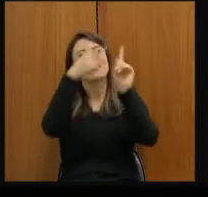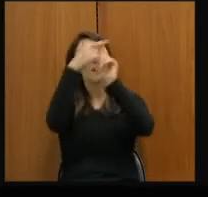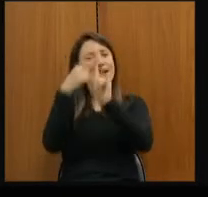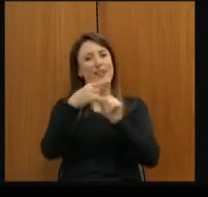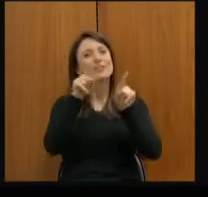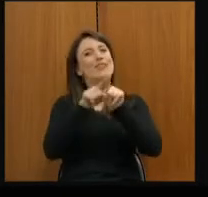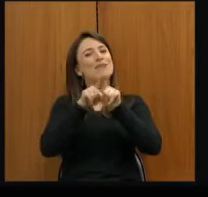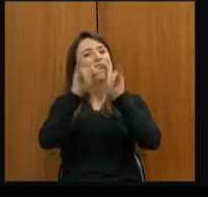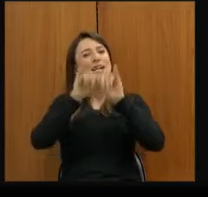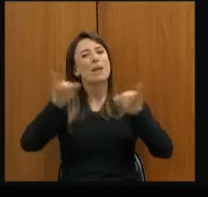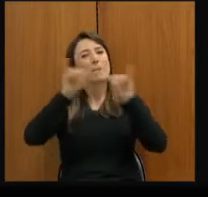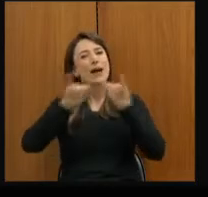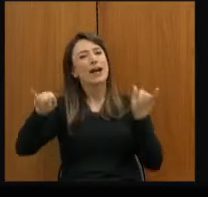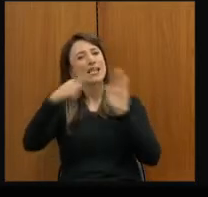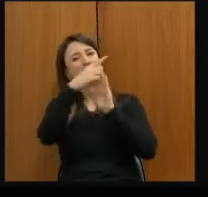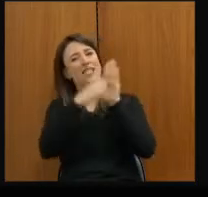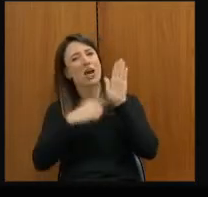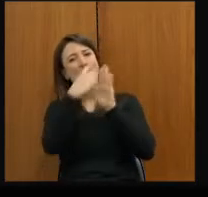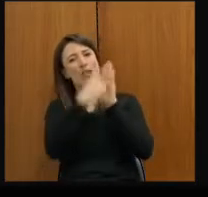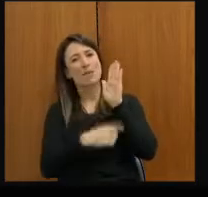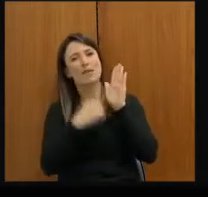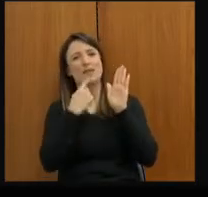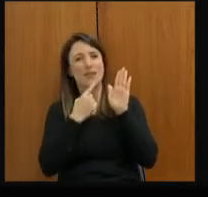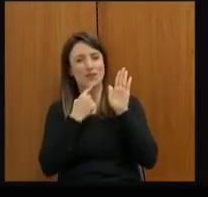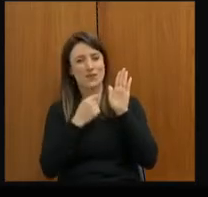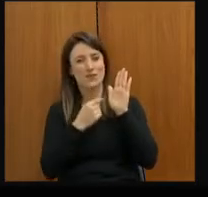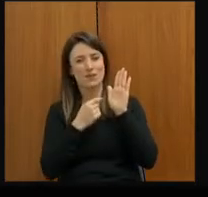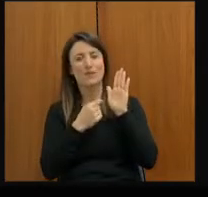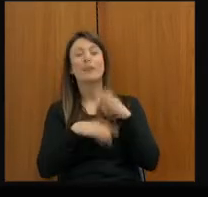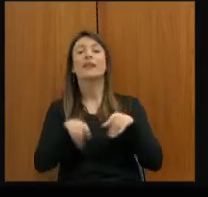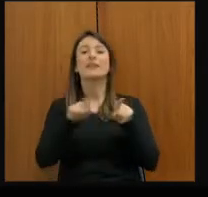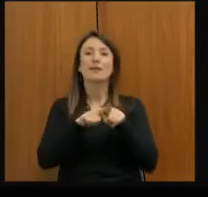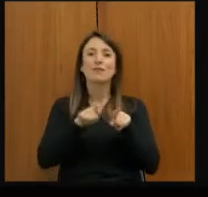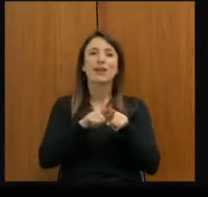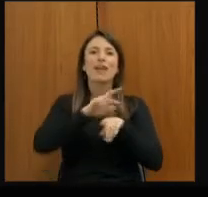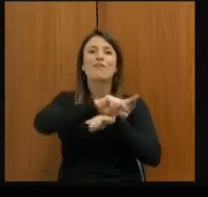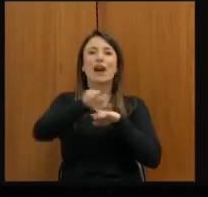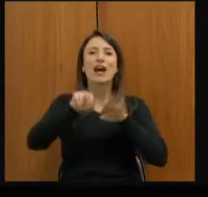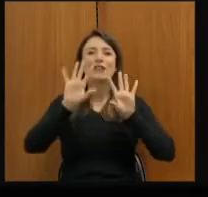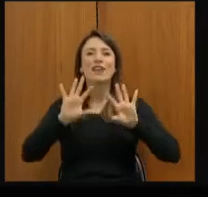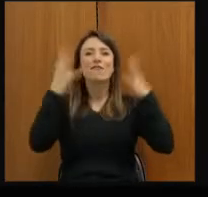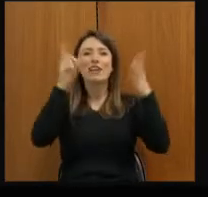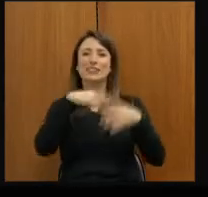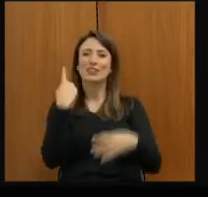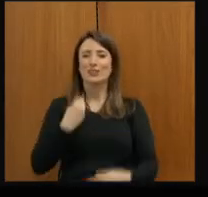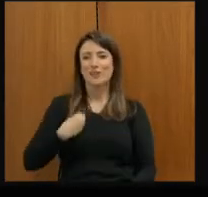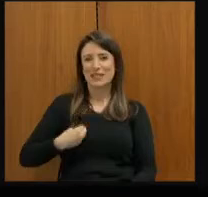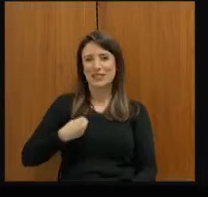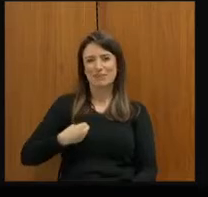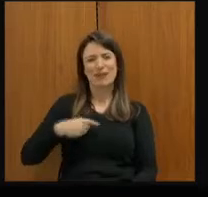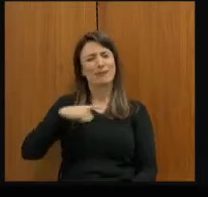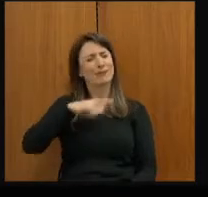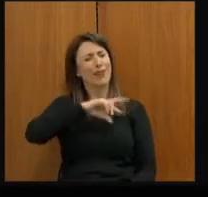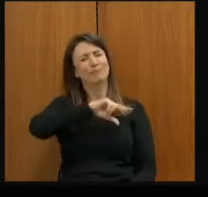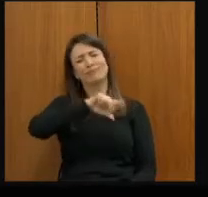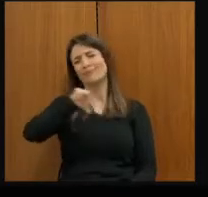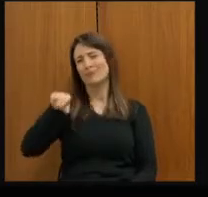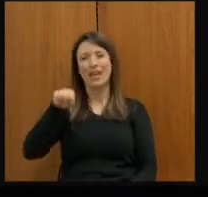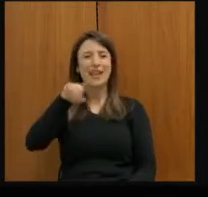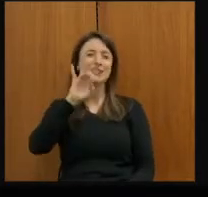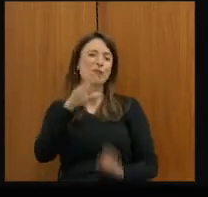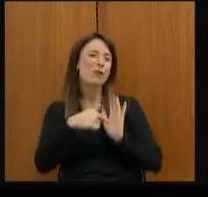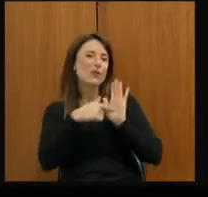campanha também do sinal vermelho e de eventos que nós participamos são muitos eventos só que é só um exemplo